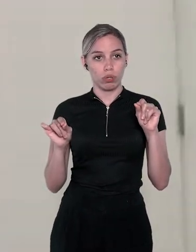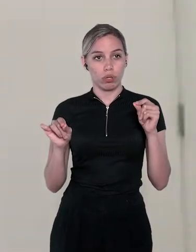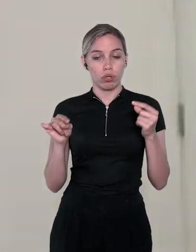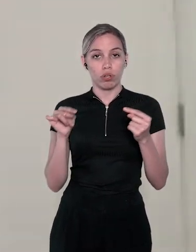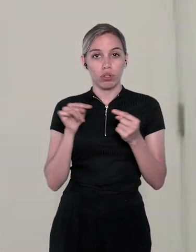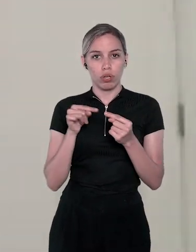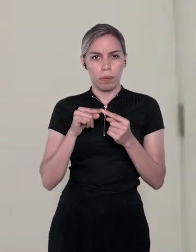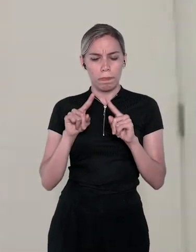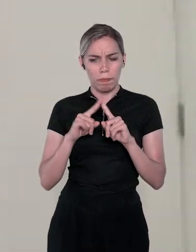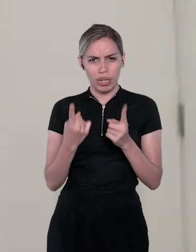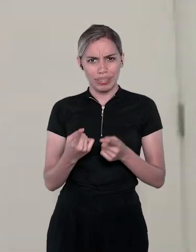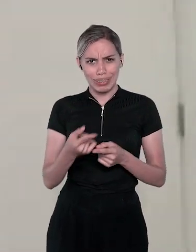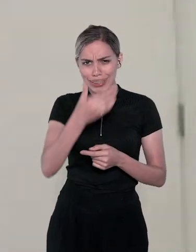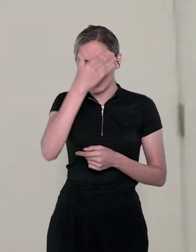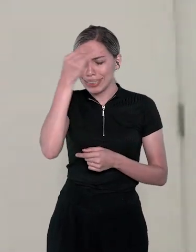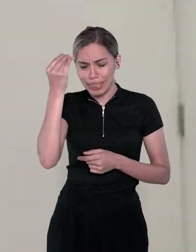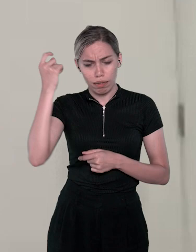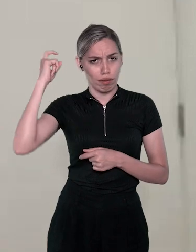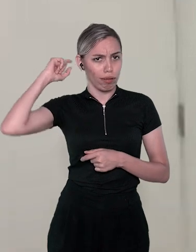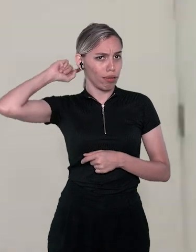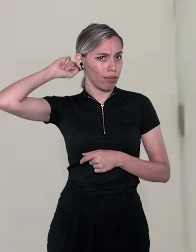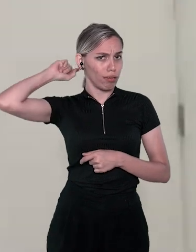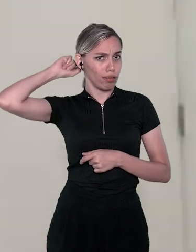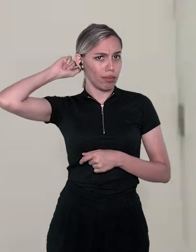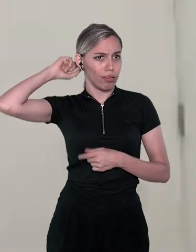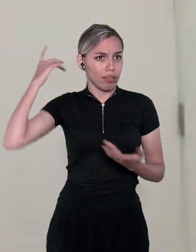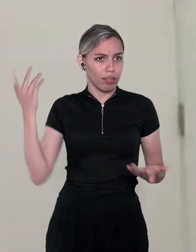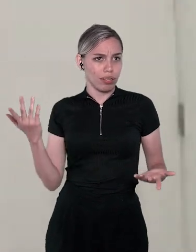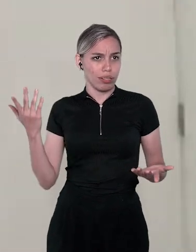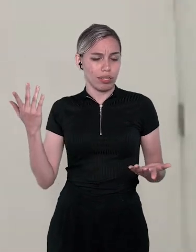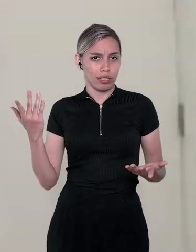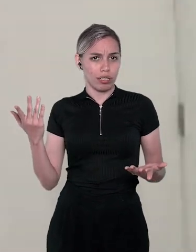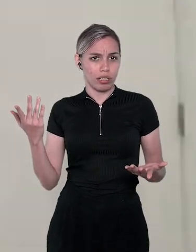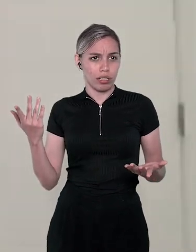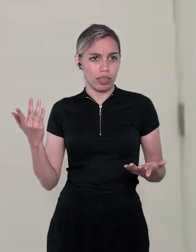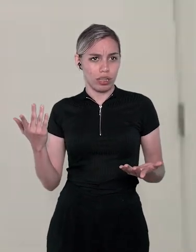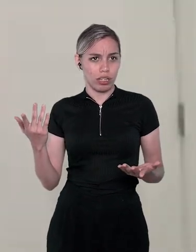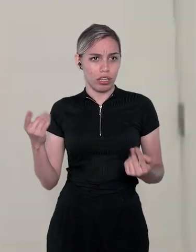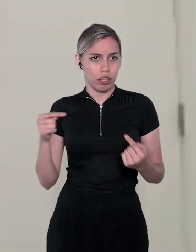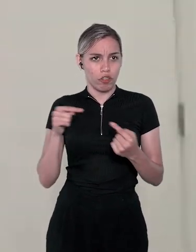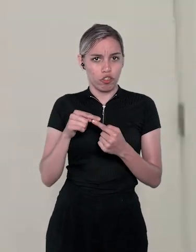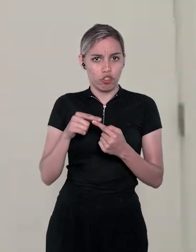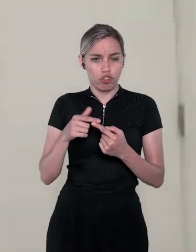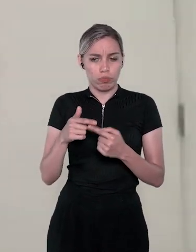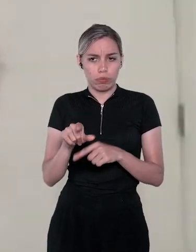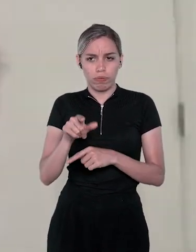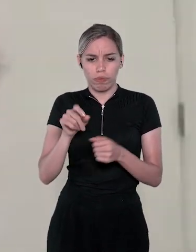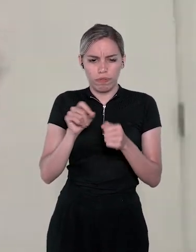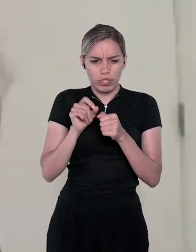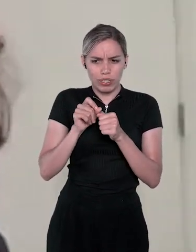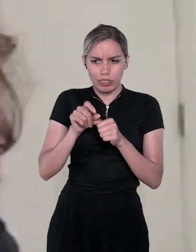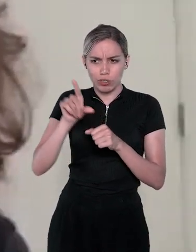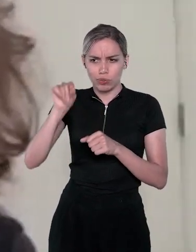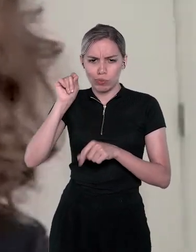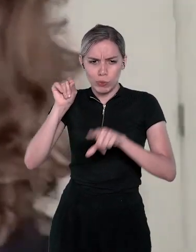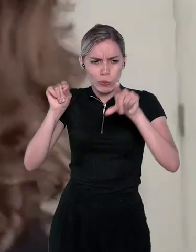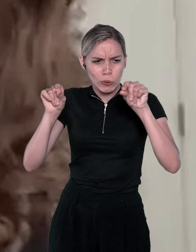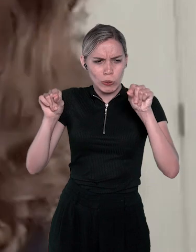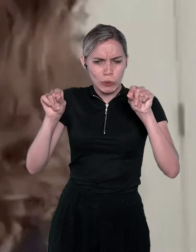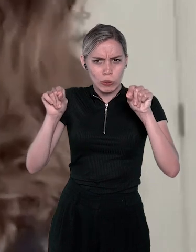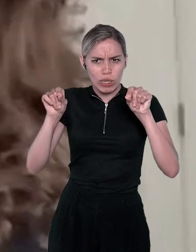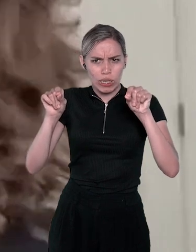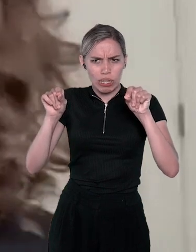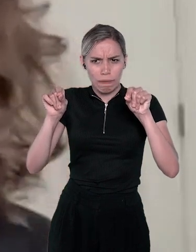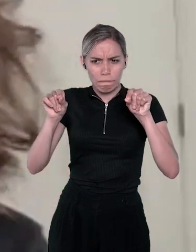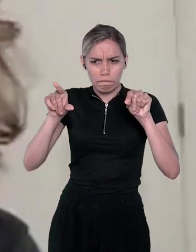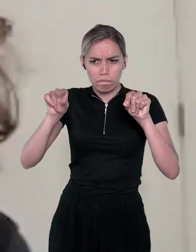tá louco? E o inconsciente? E as pulsões? E você dar um tiro no pé e votar num cara que vai, com perdão